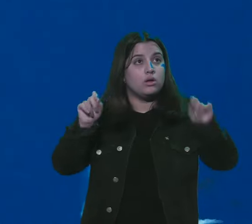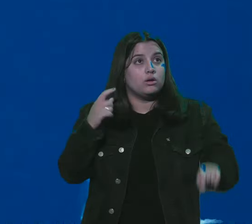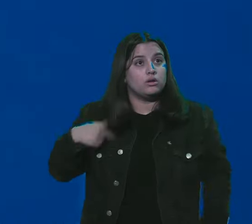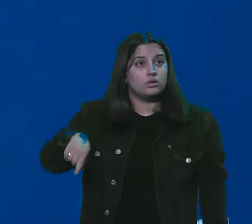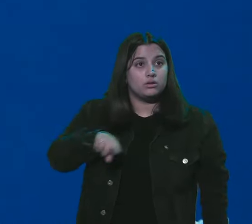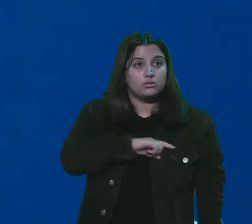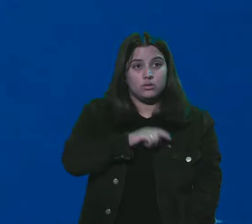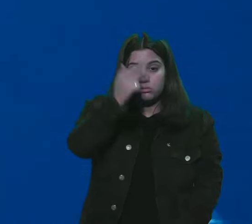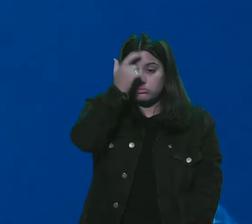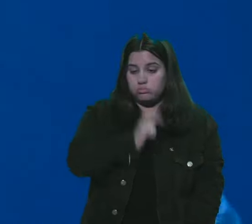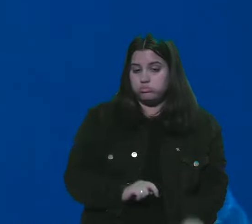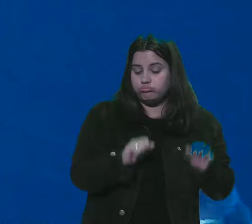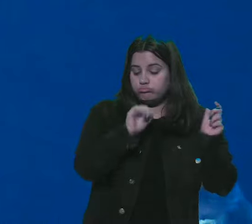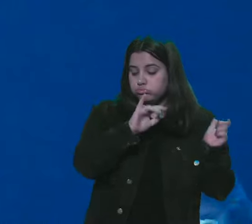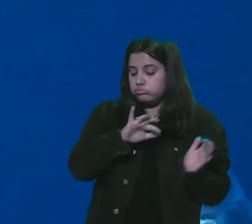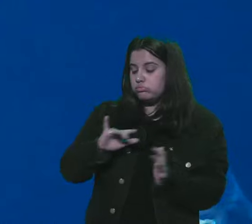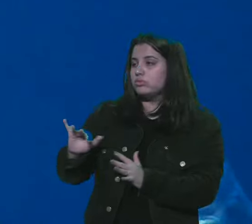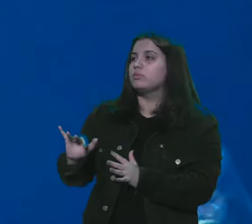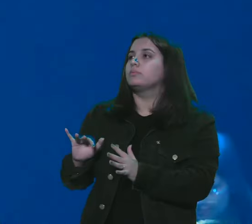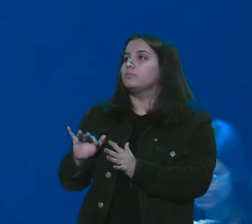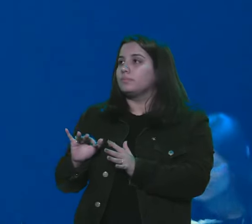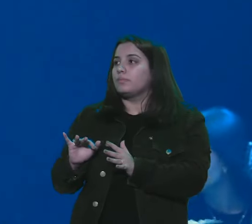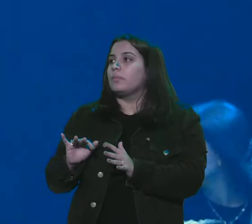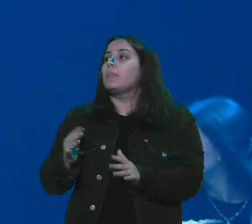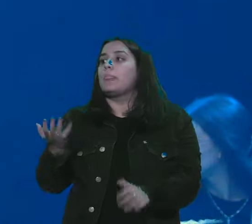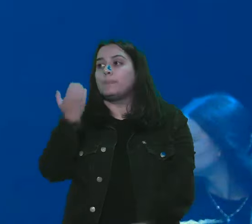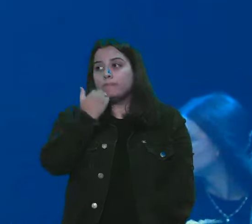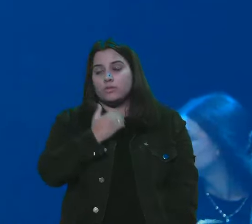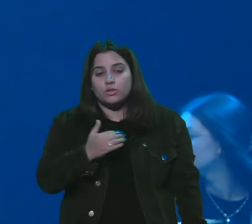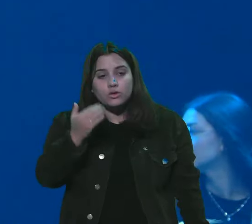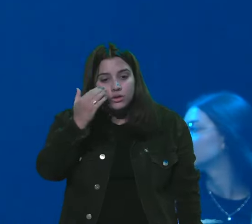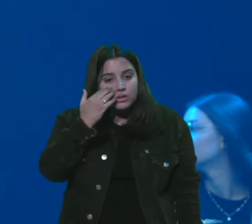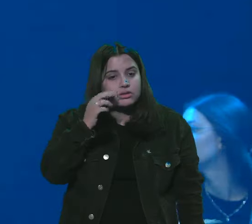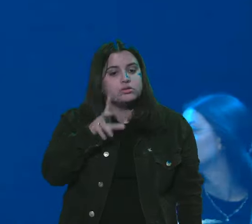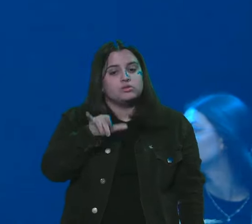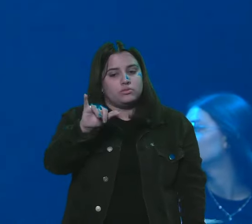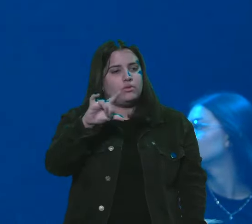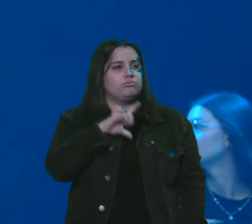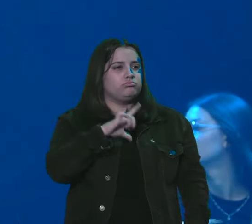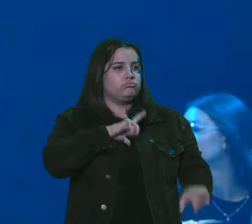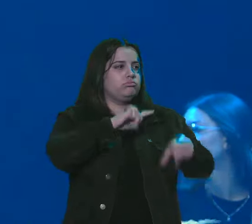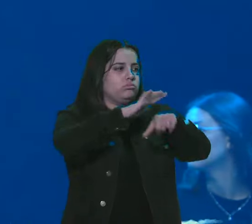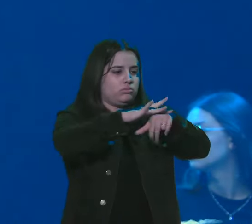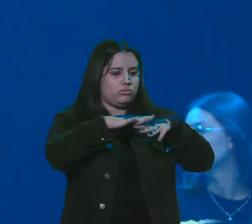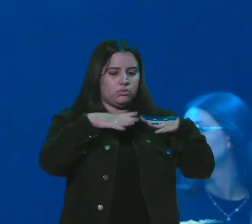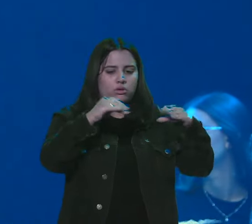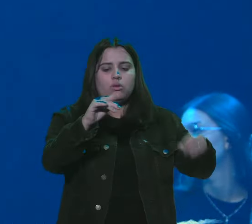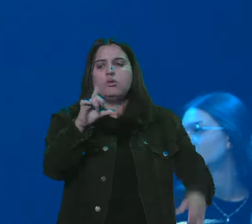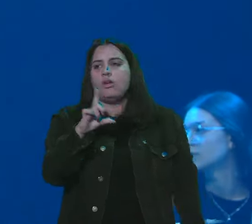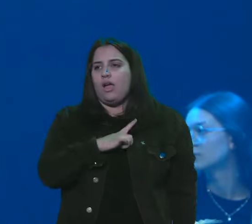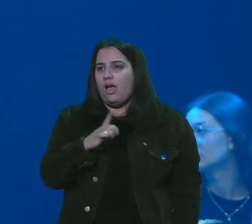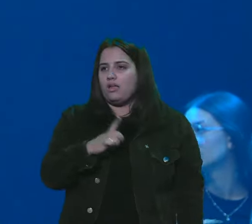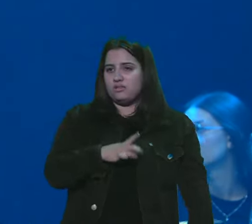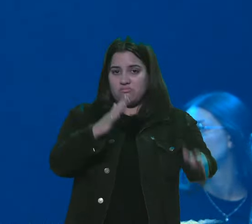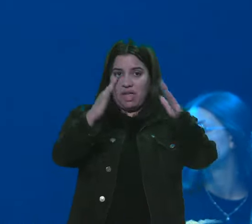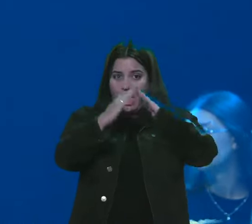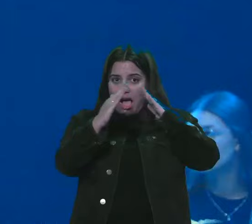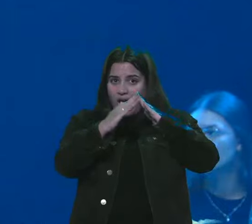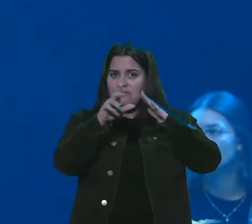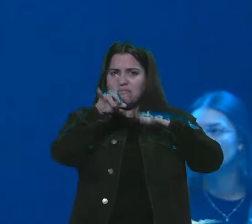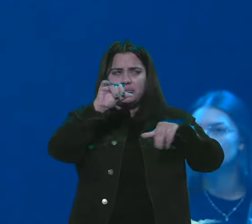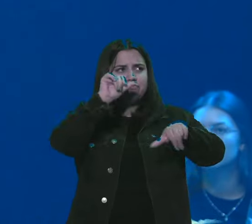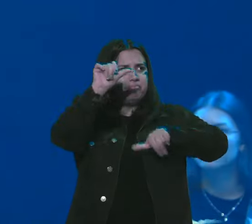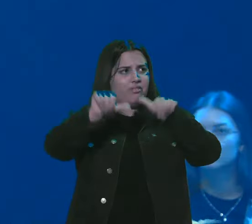de Jesus. E adolescentes serão curados essa noite. Casas serão transformadas